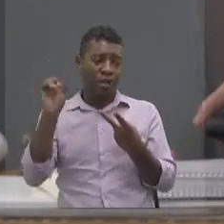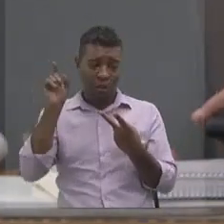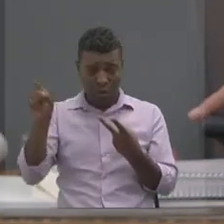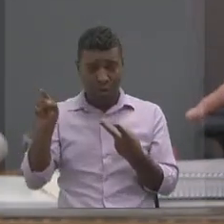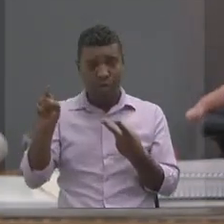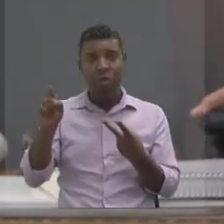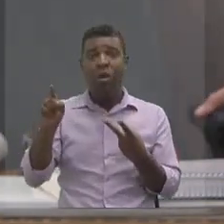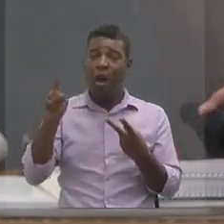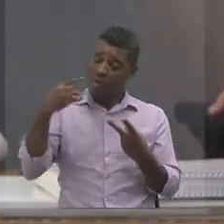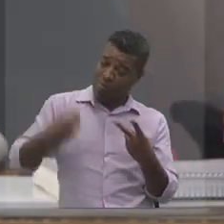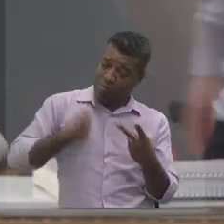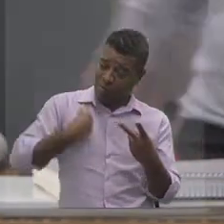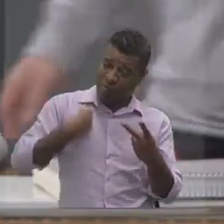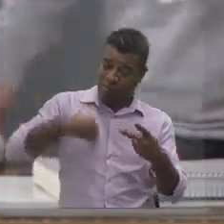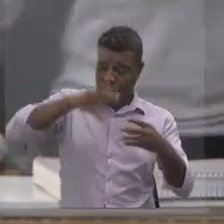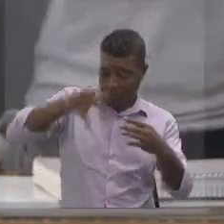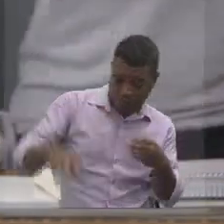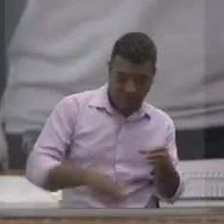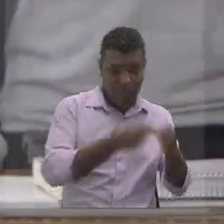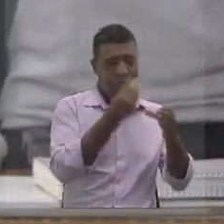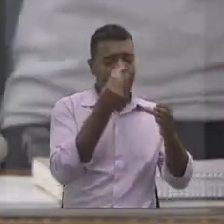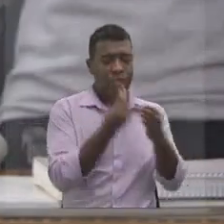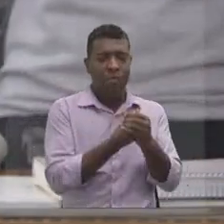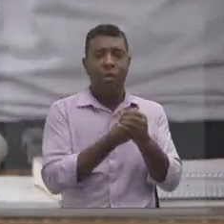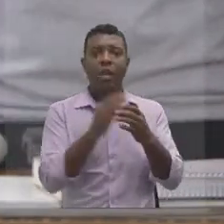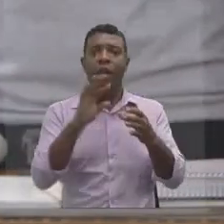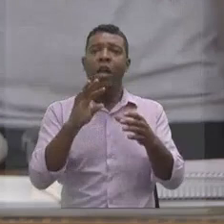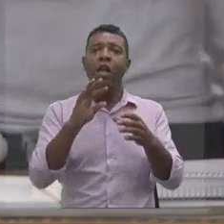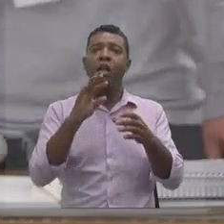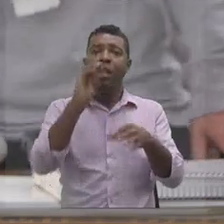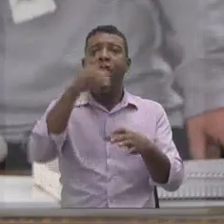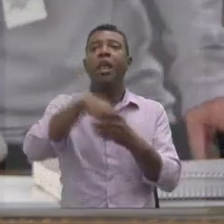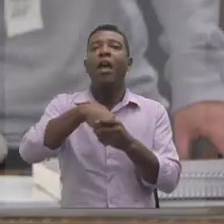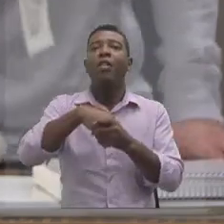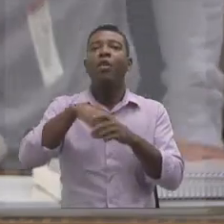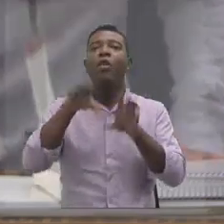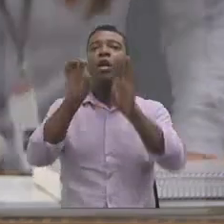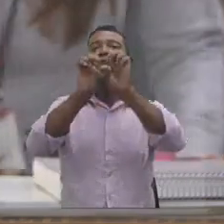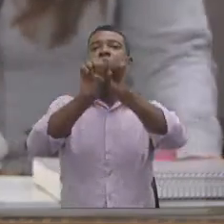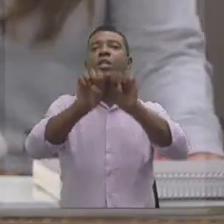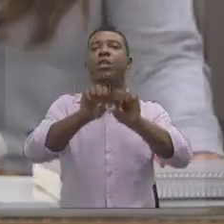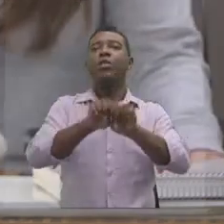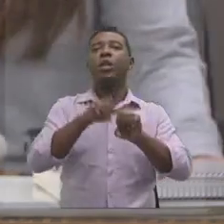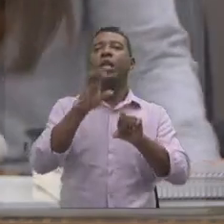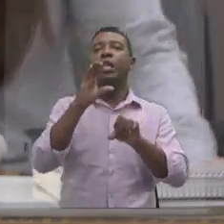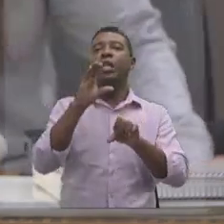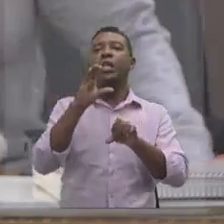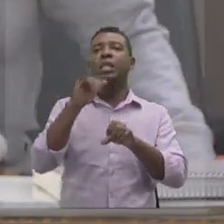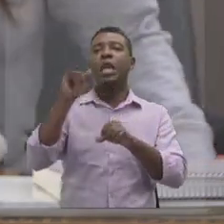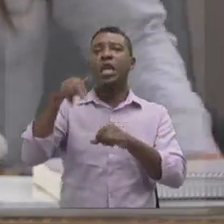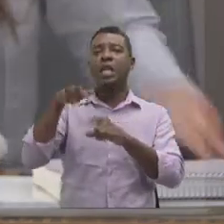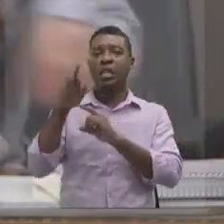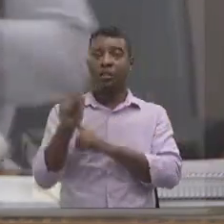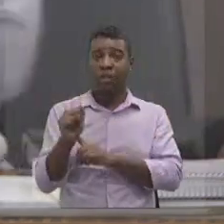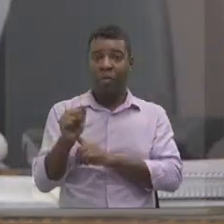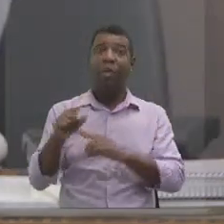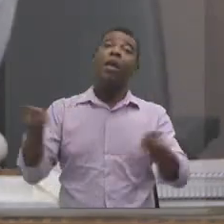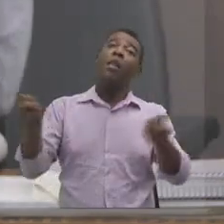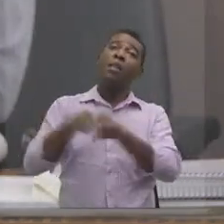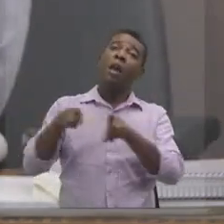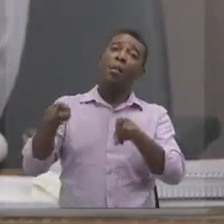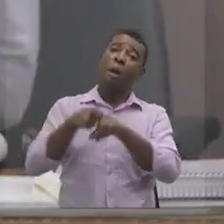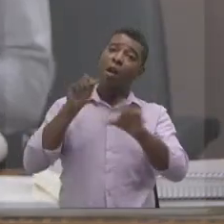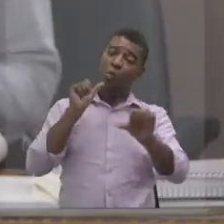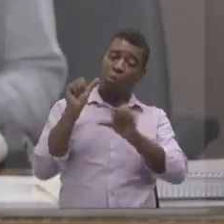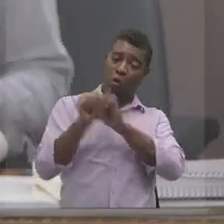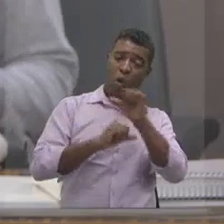a estrutura da seringa Além disso mudança importante simbólica é a própria mudança do nome da secretaria então a